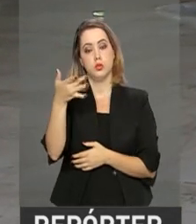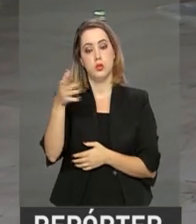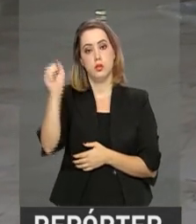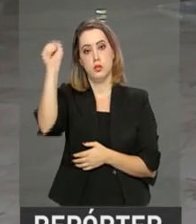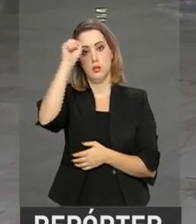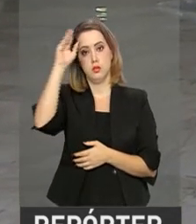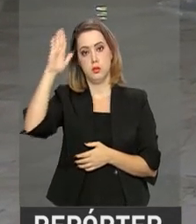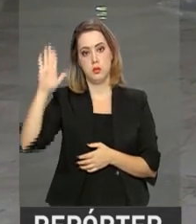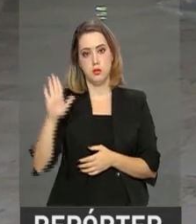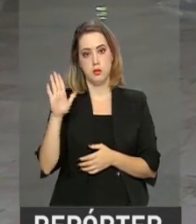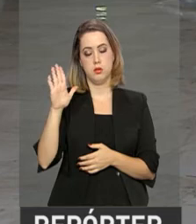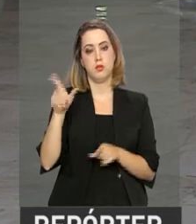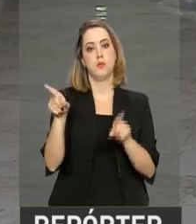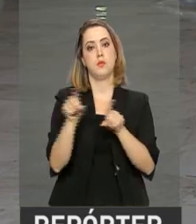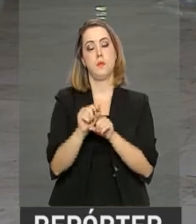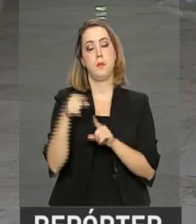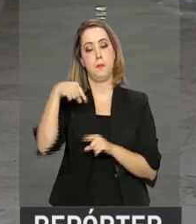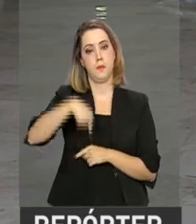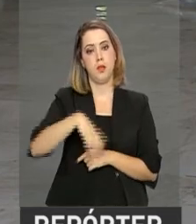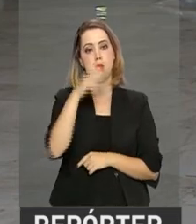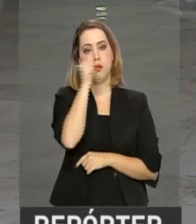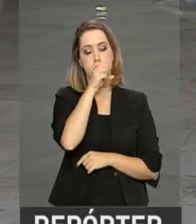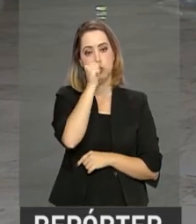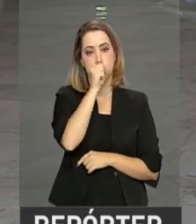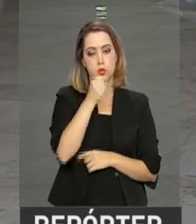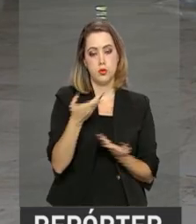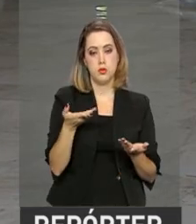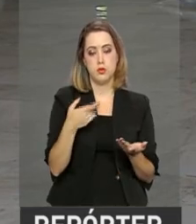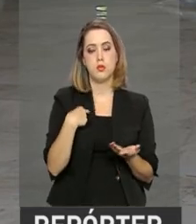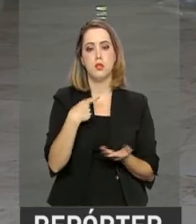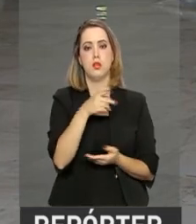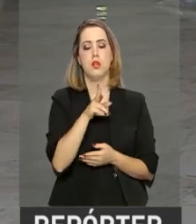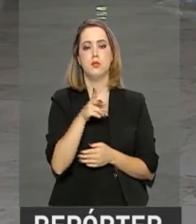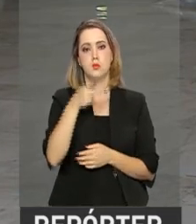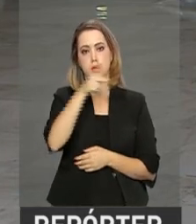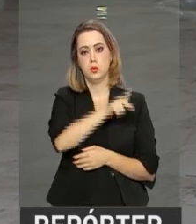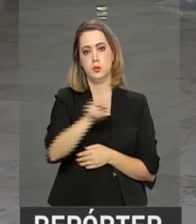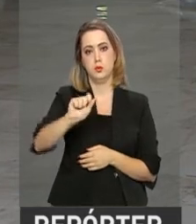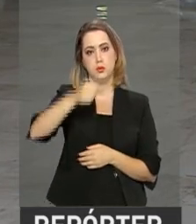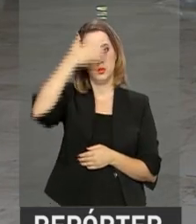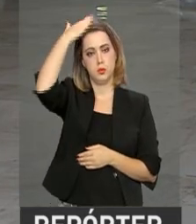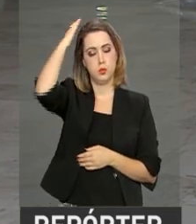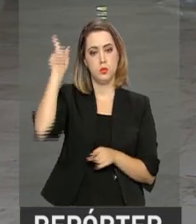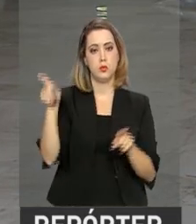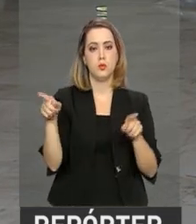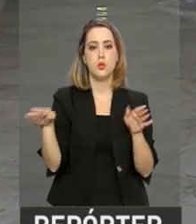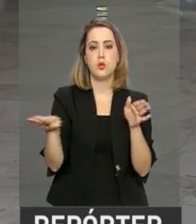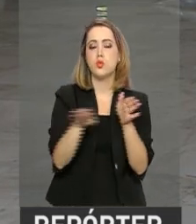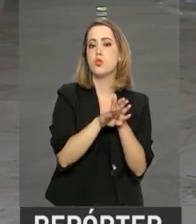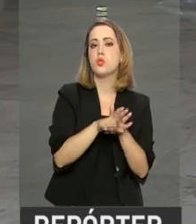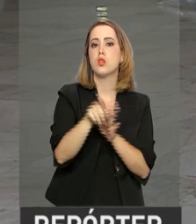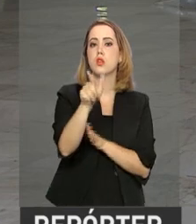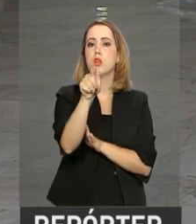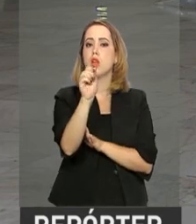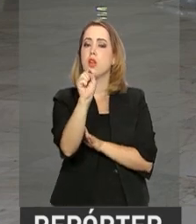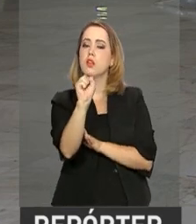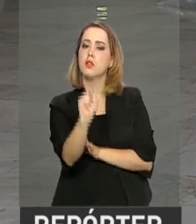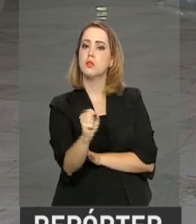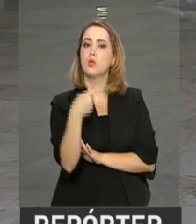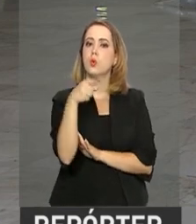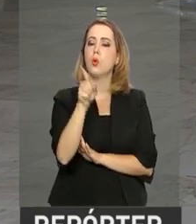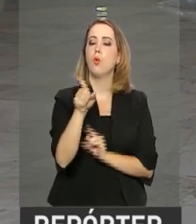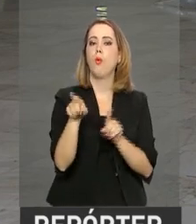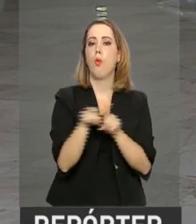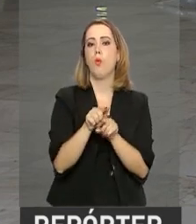no sábado neste sábado o presidente michel temer desembarca em goa na índia para participar da 8ª